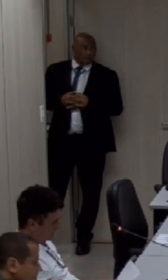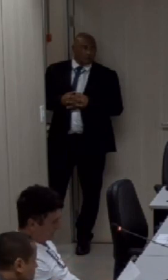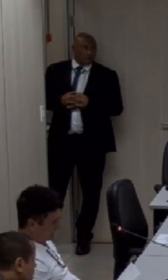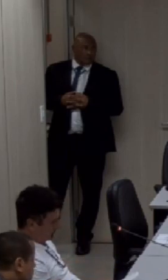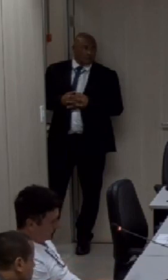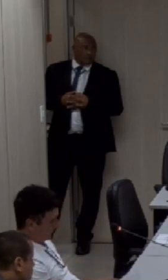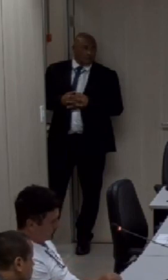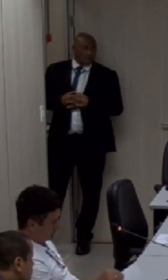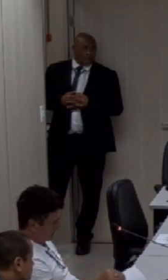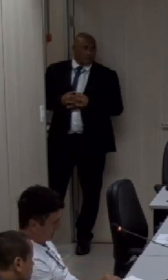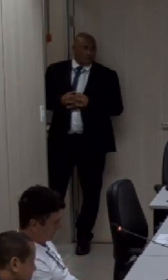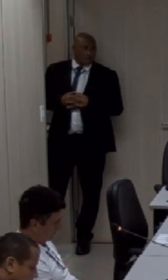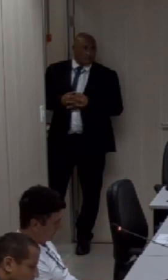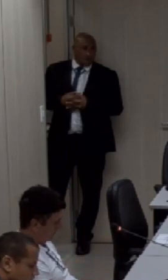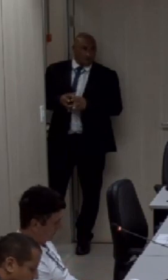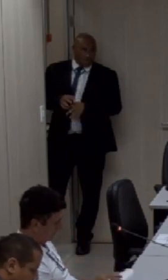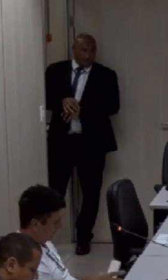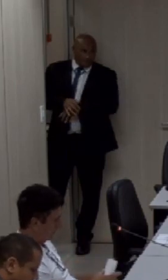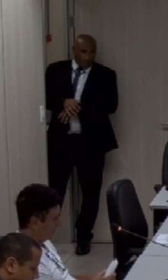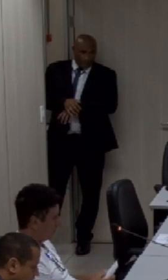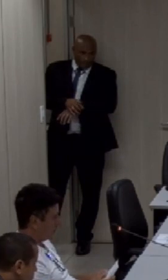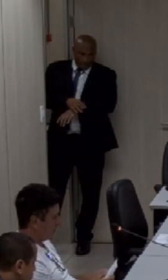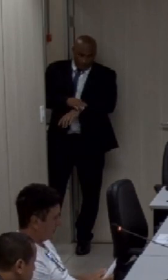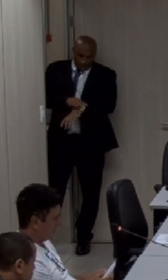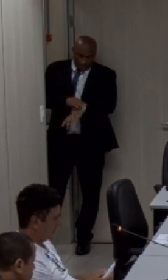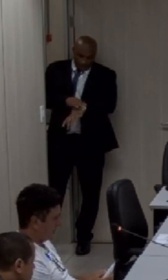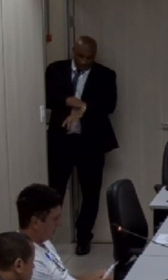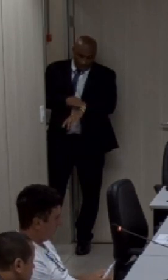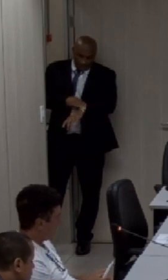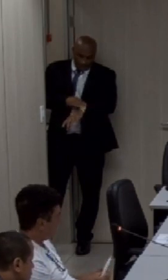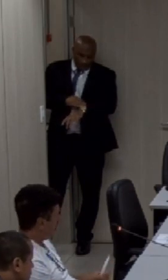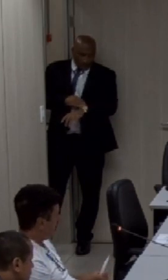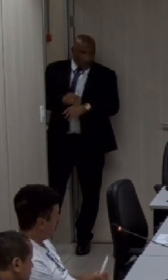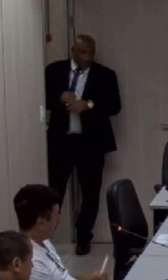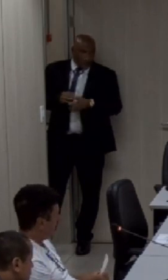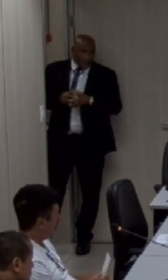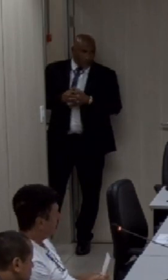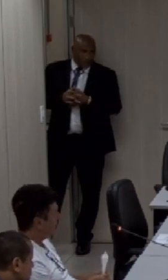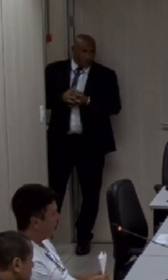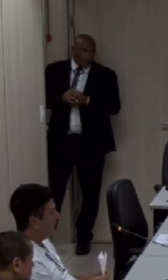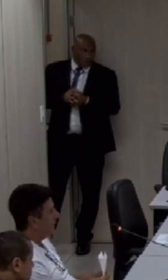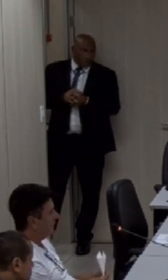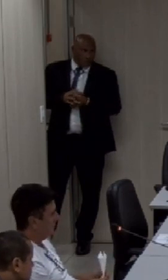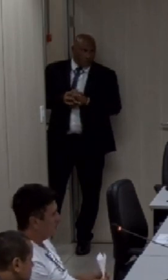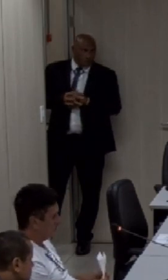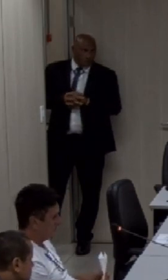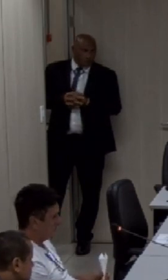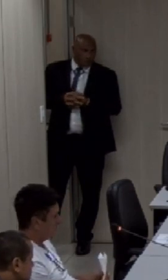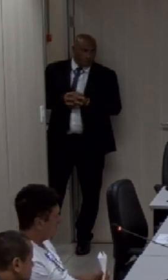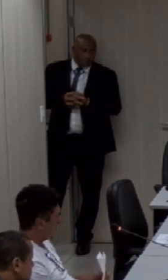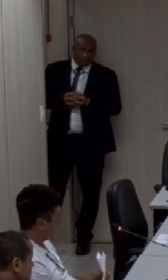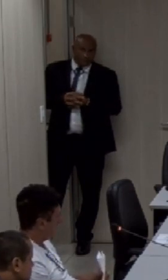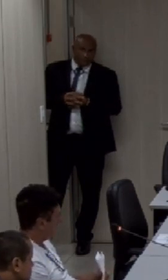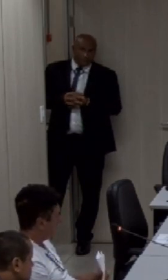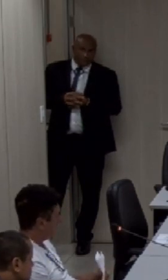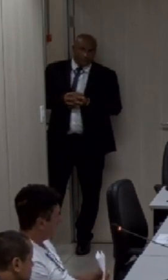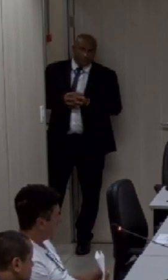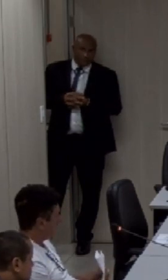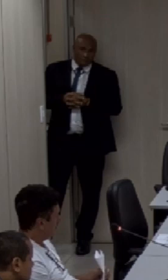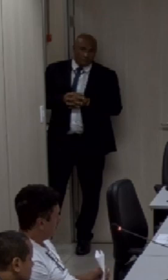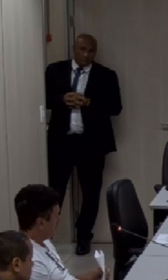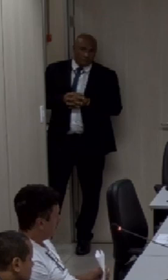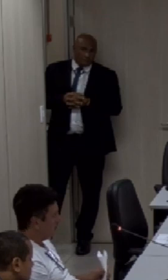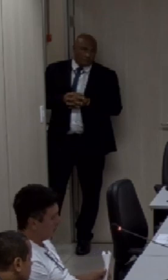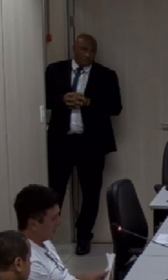a gente amadureceu aqui, discutiu algo que eu acho que nós vamos ter ainda muito espaço para discussão. Né, me colocando à disposição